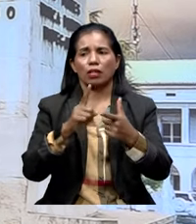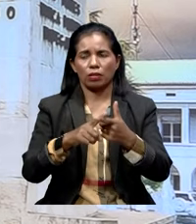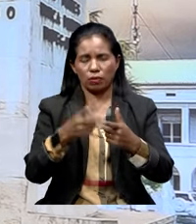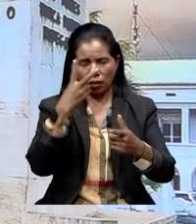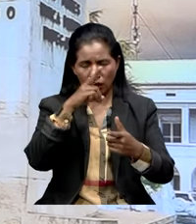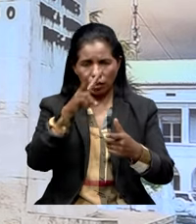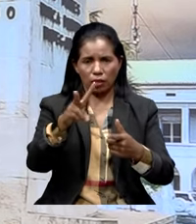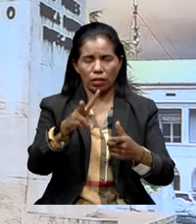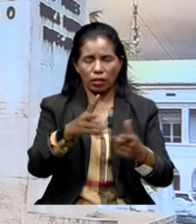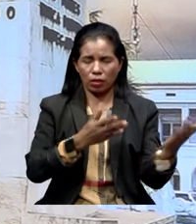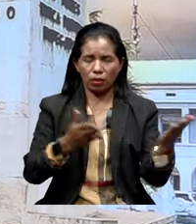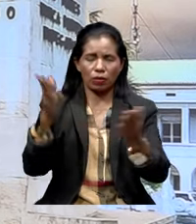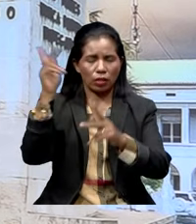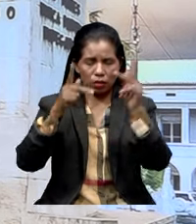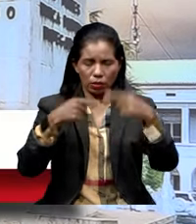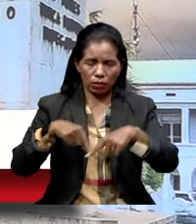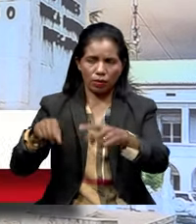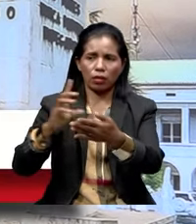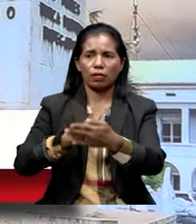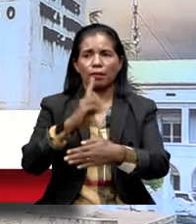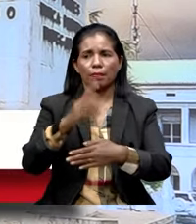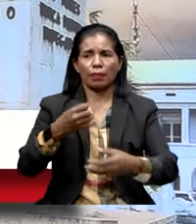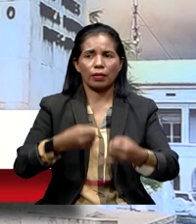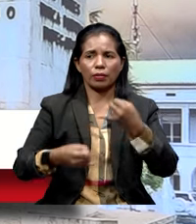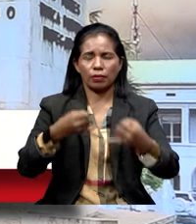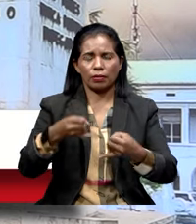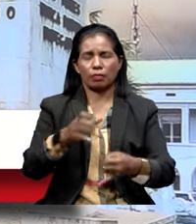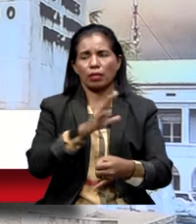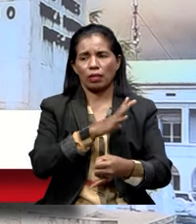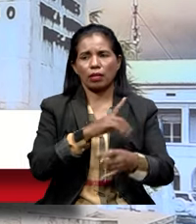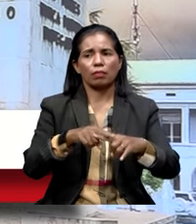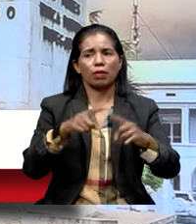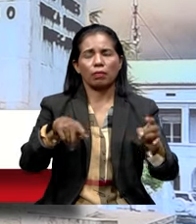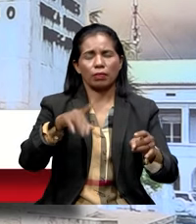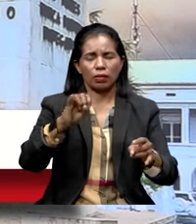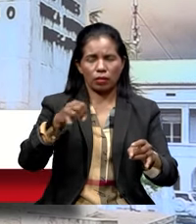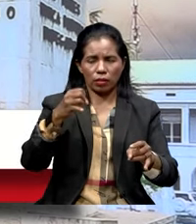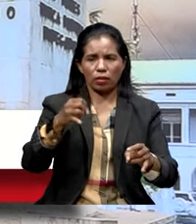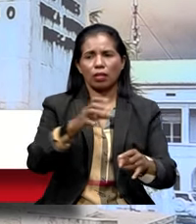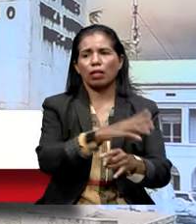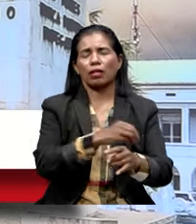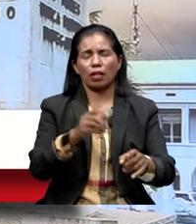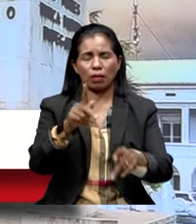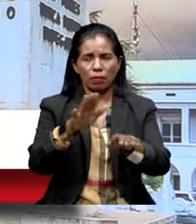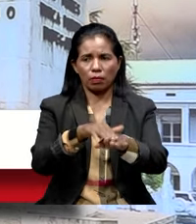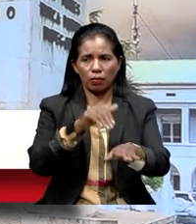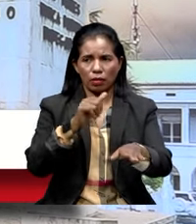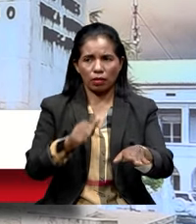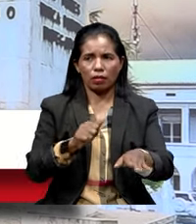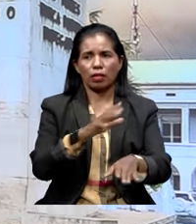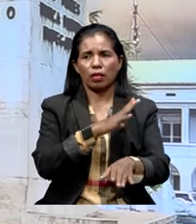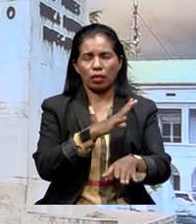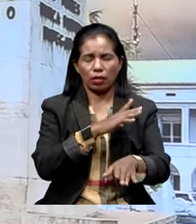halo julgamento também juiz mungkin hindi per julga mai be procurador tem que é uma boro inglês de